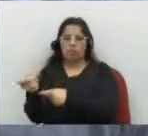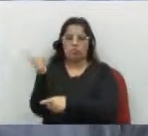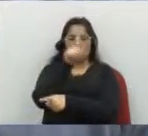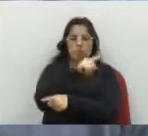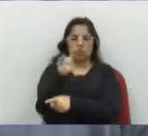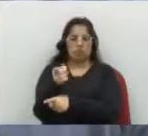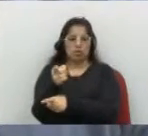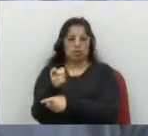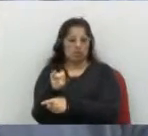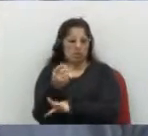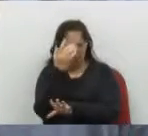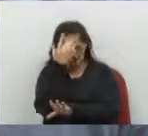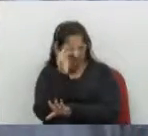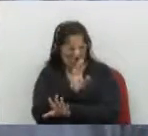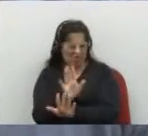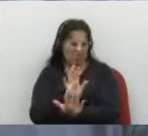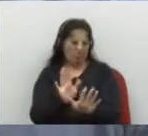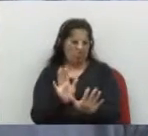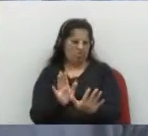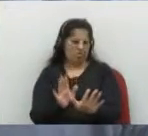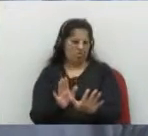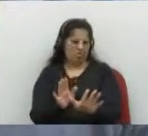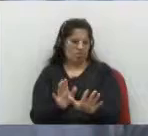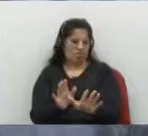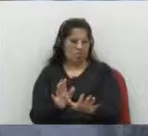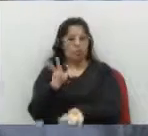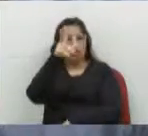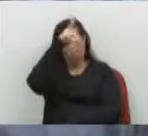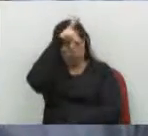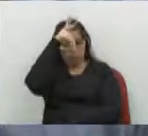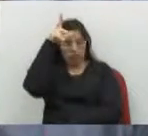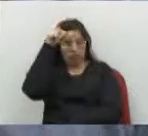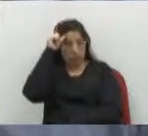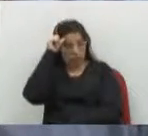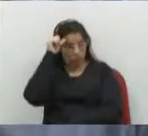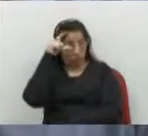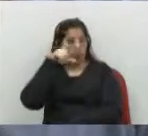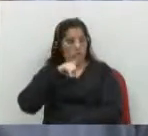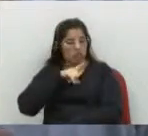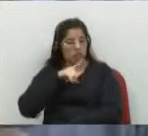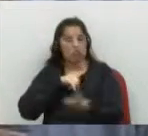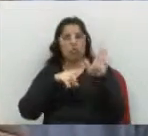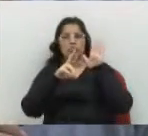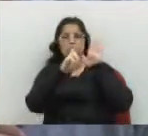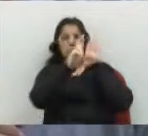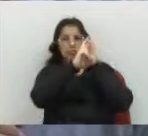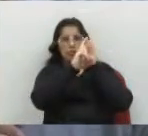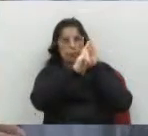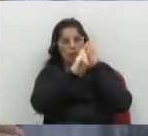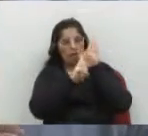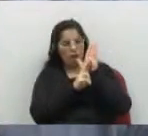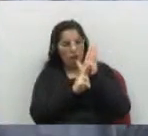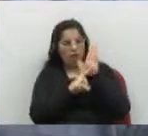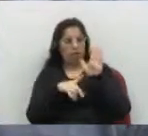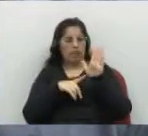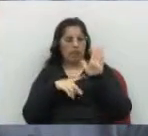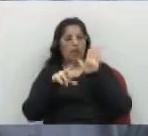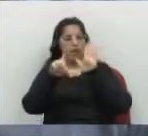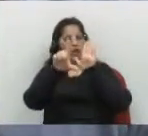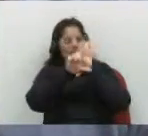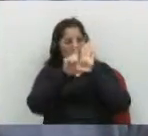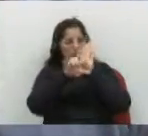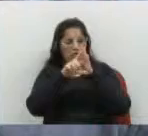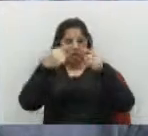feijão Pedro. Não é assim, não é a firma. A prefeitura tem os seus trâmites legais. Então,